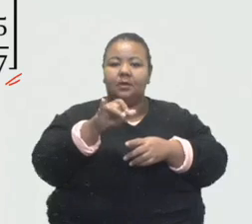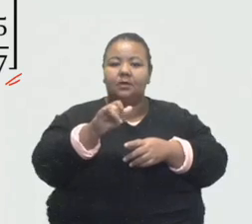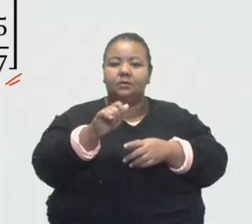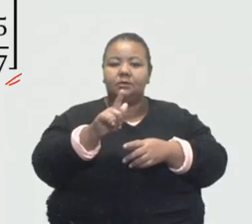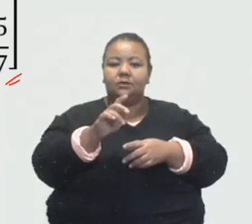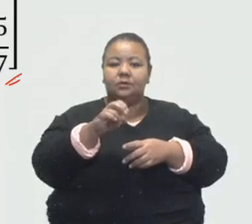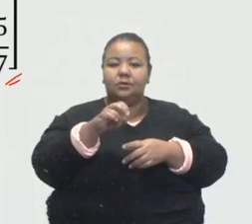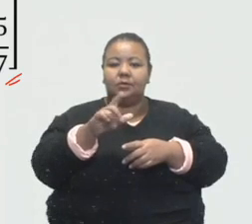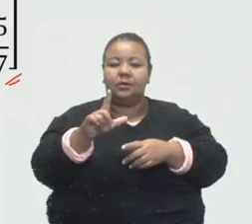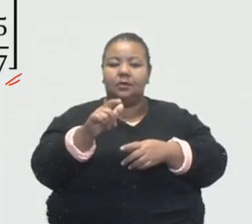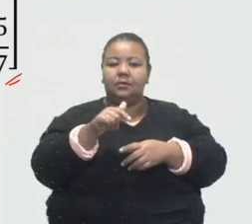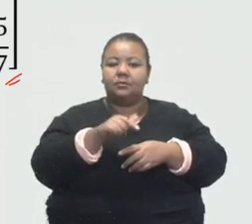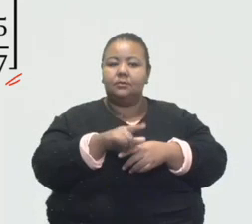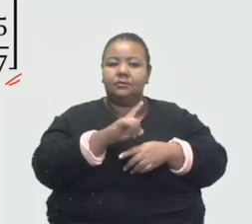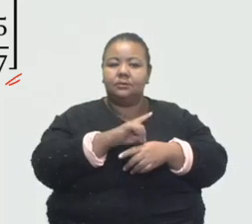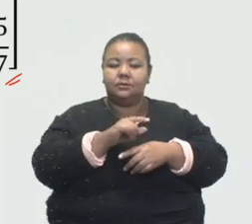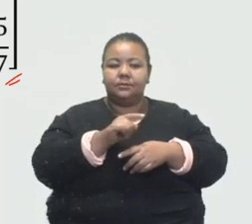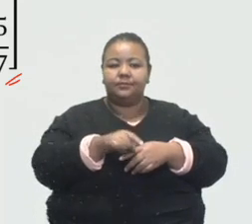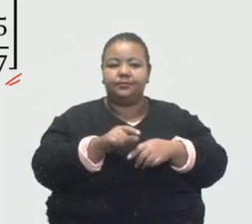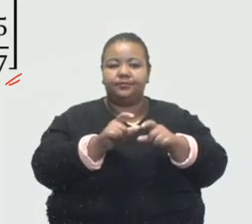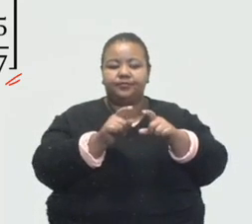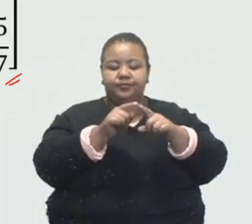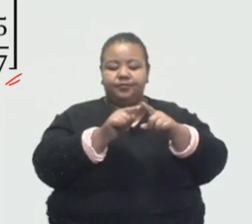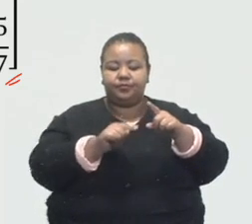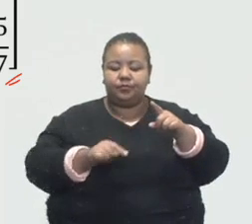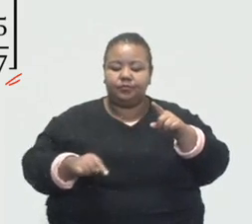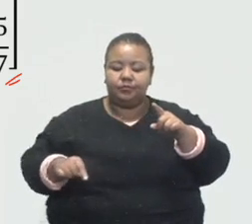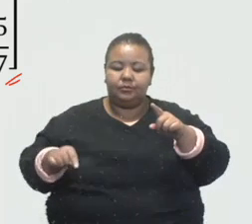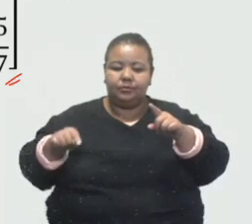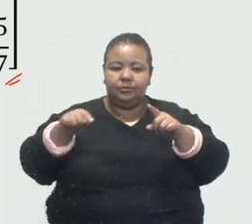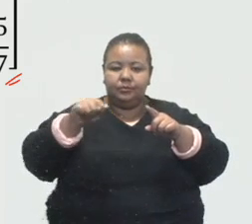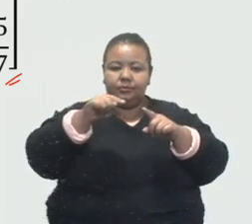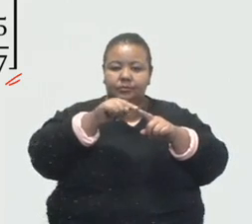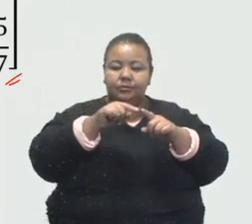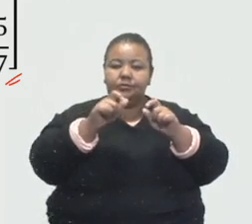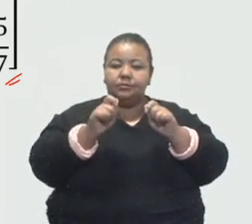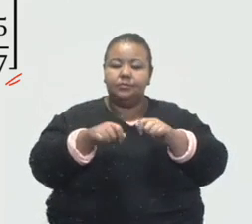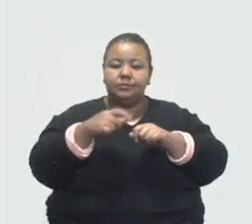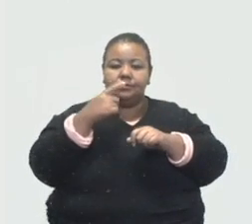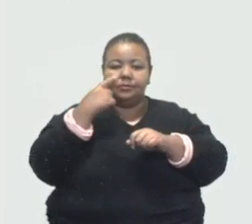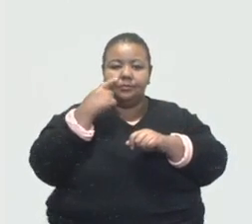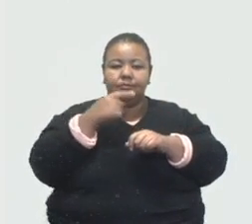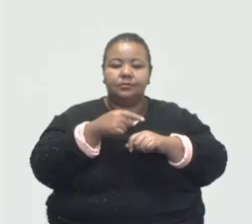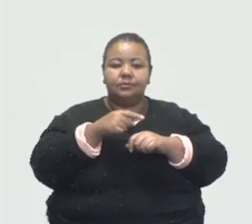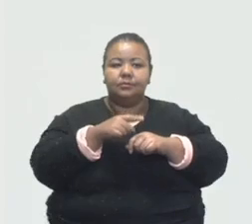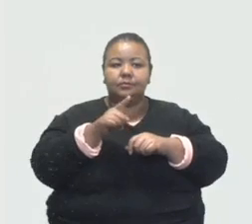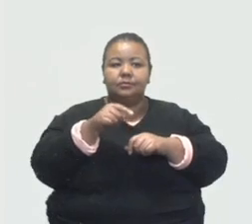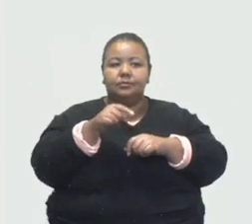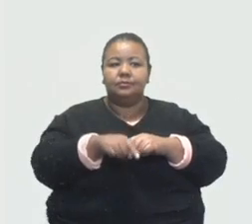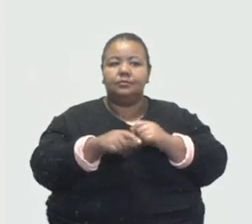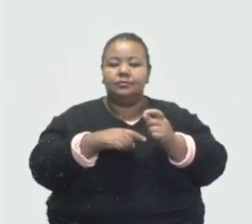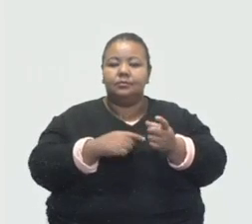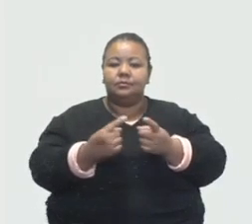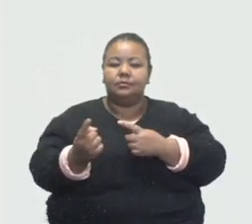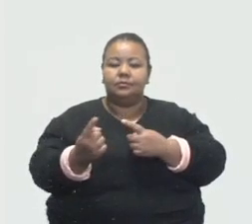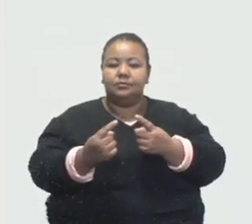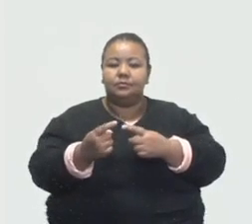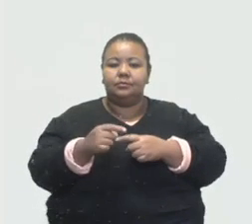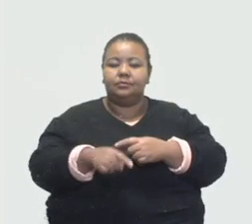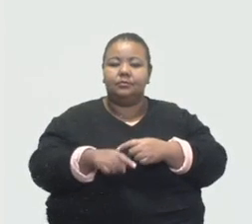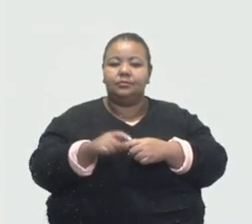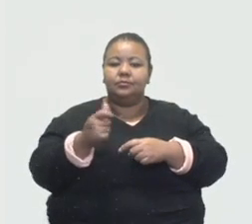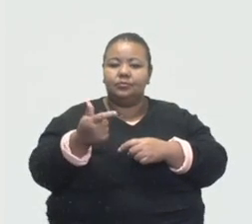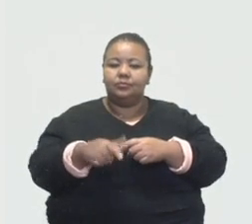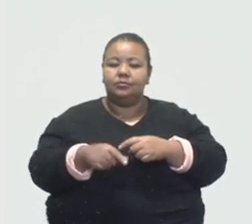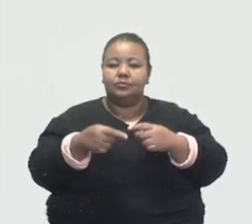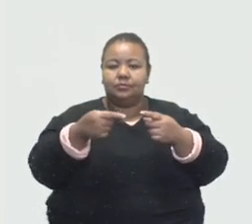a diagonal é composta pelos autovalores. Agora, a gente pode verificar se essa relação ela é